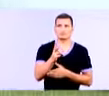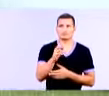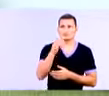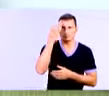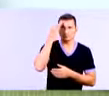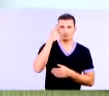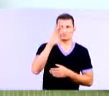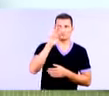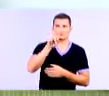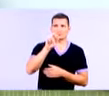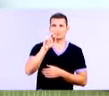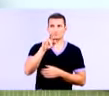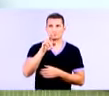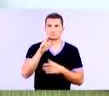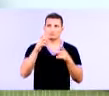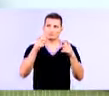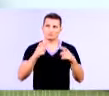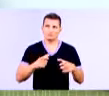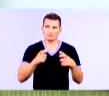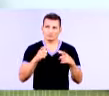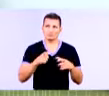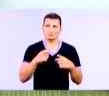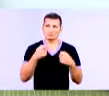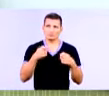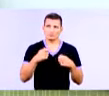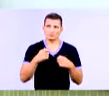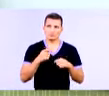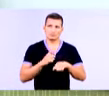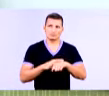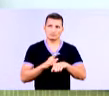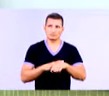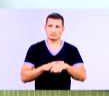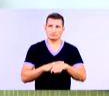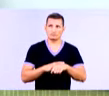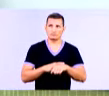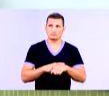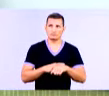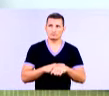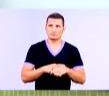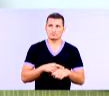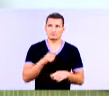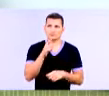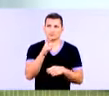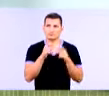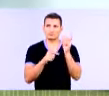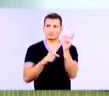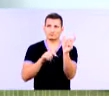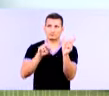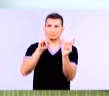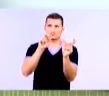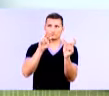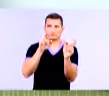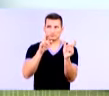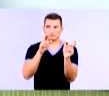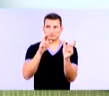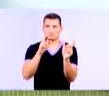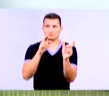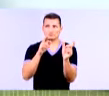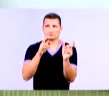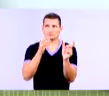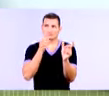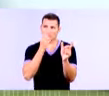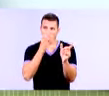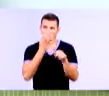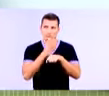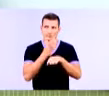variáveis locais, aquelas variáveis que a gente vai precisar naquele momento. Quando você declara uma variável, é uma boa prática